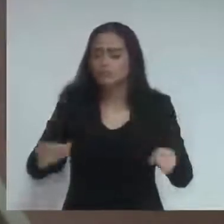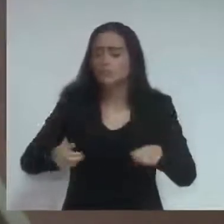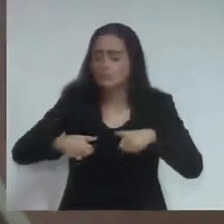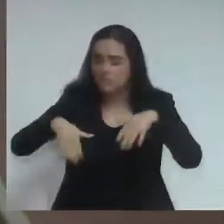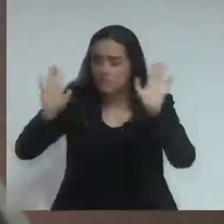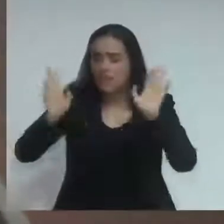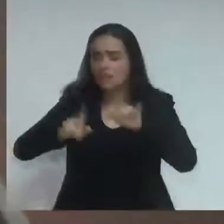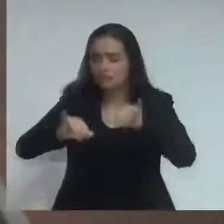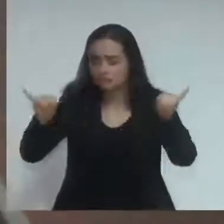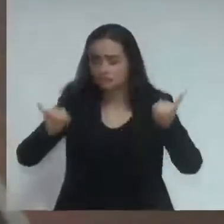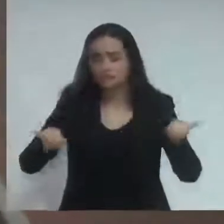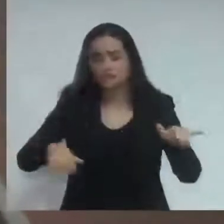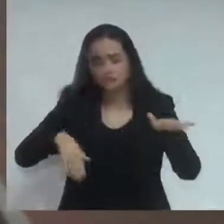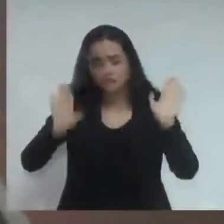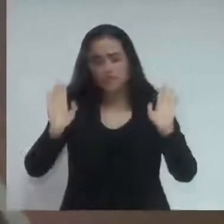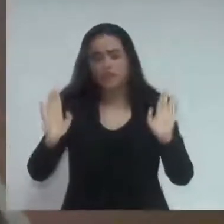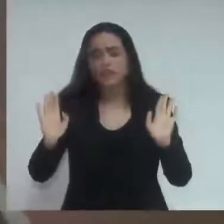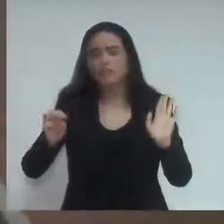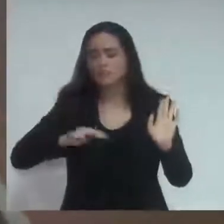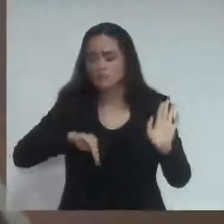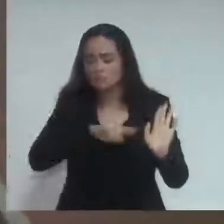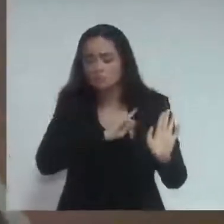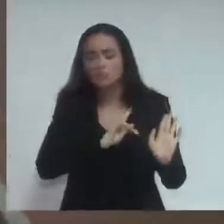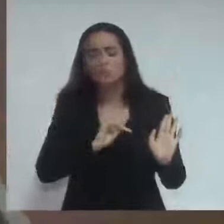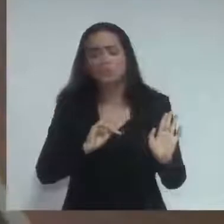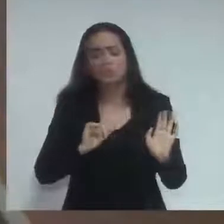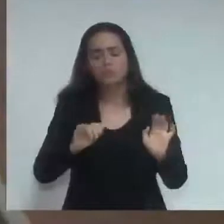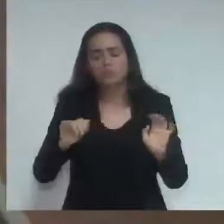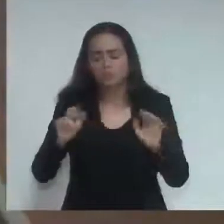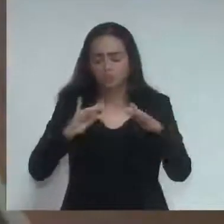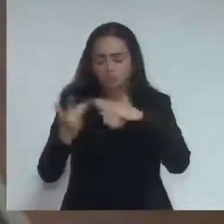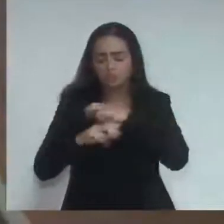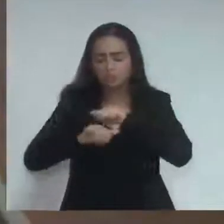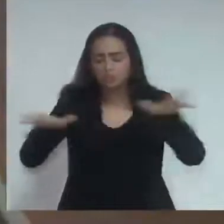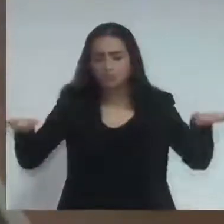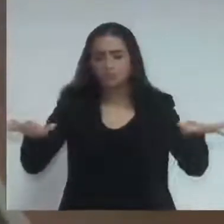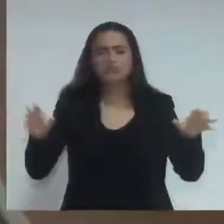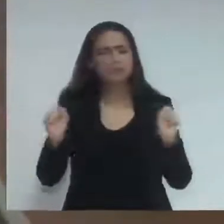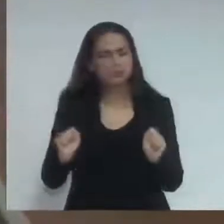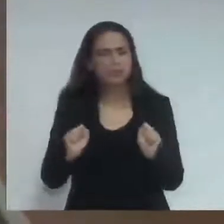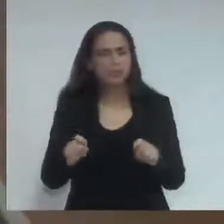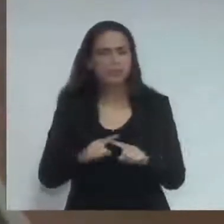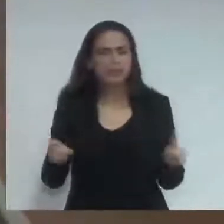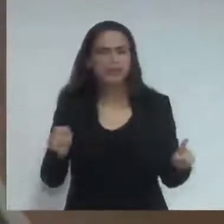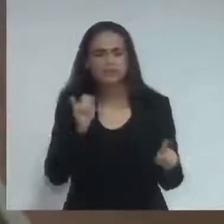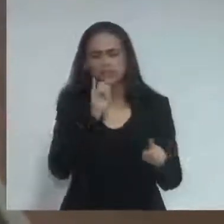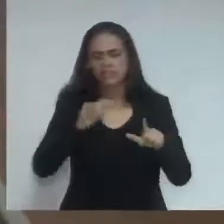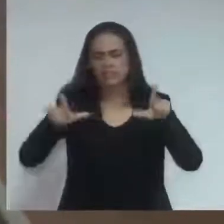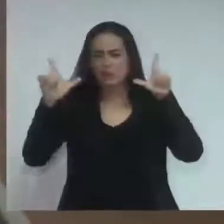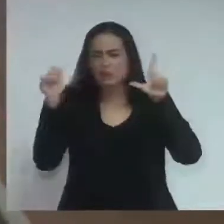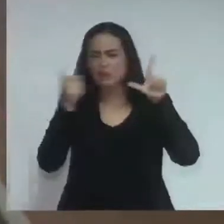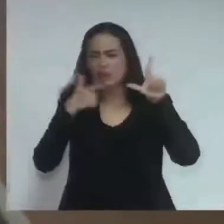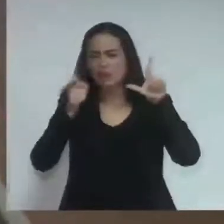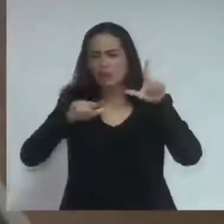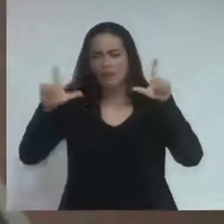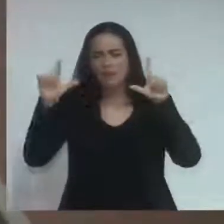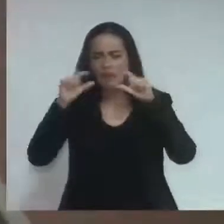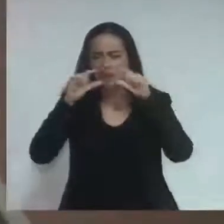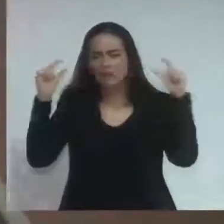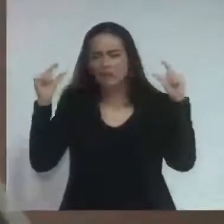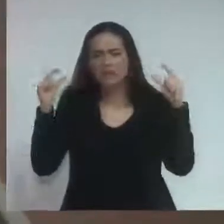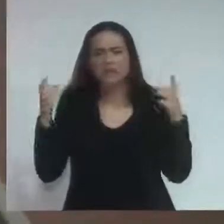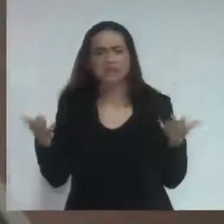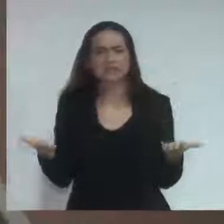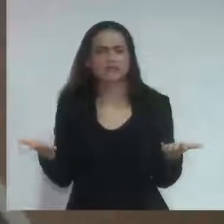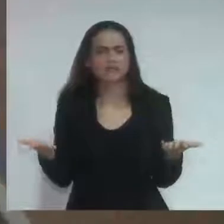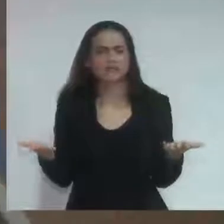as providências. E quer tornar público, torne, mas acho que não precisa ter sensacionalismo. Porque, volto a falar, não é só a pessoa, a gente às vezes